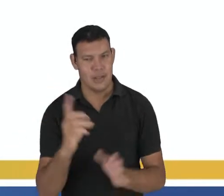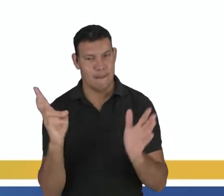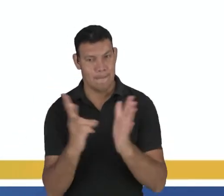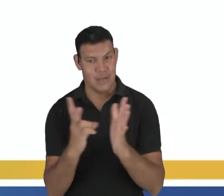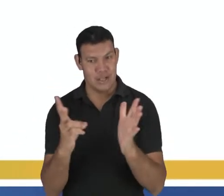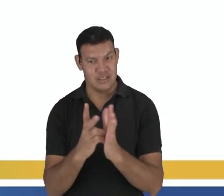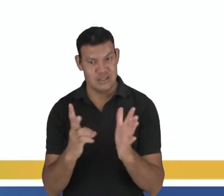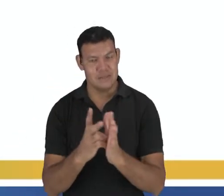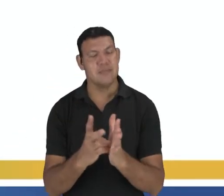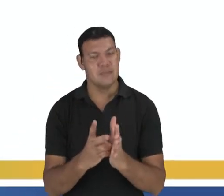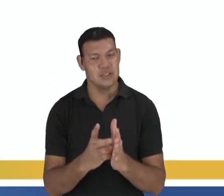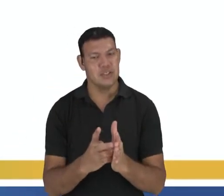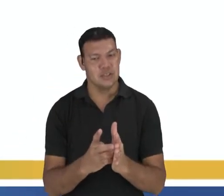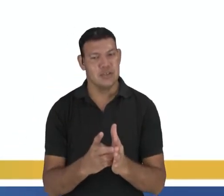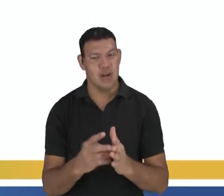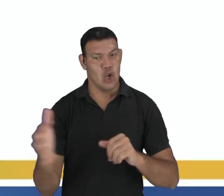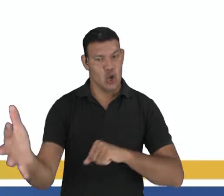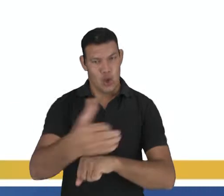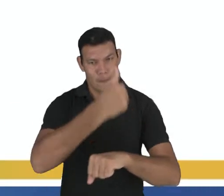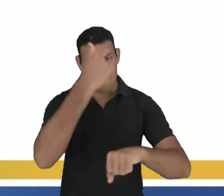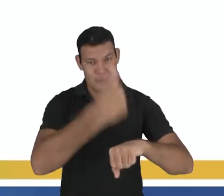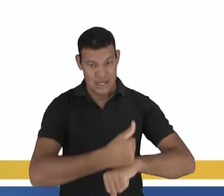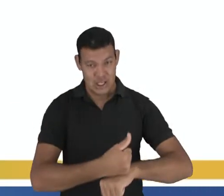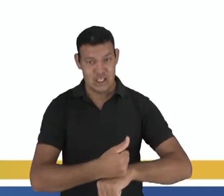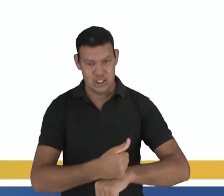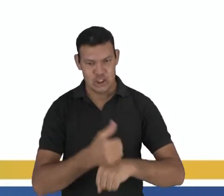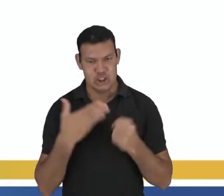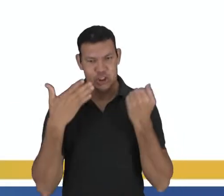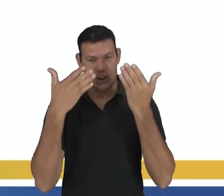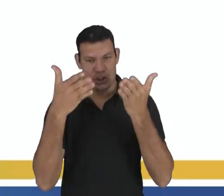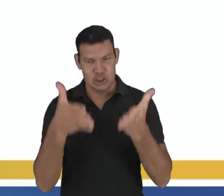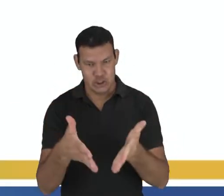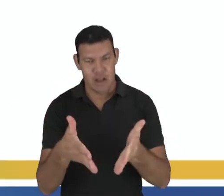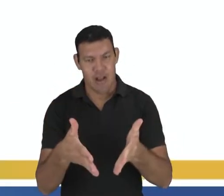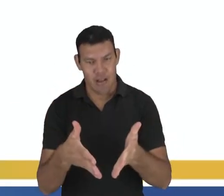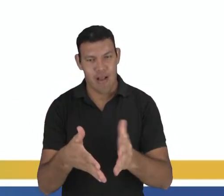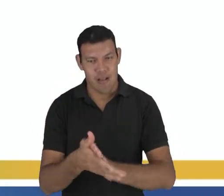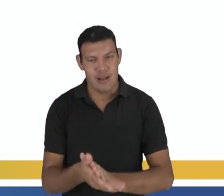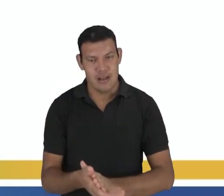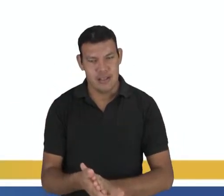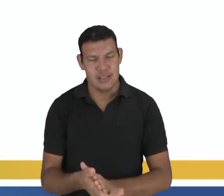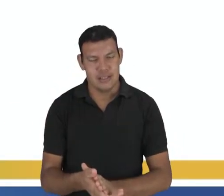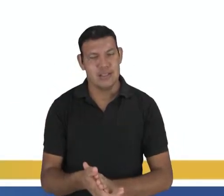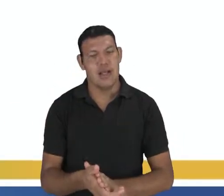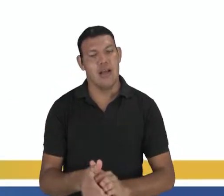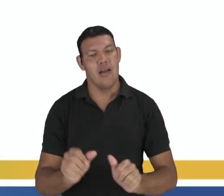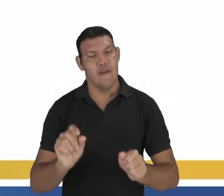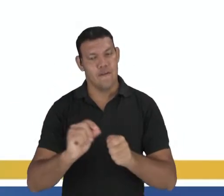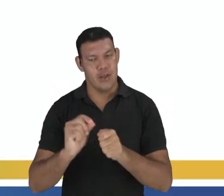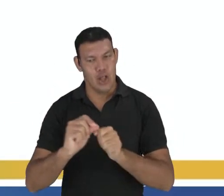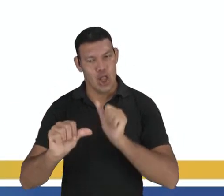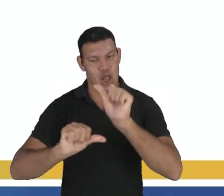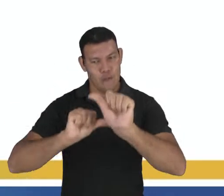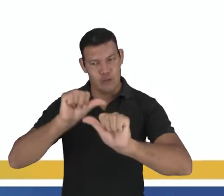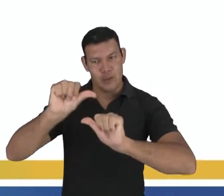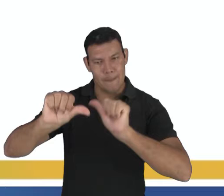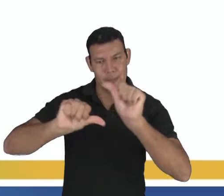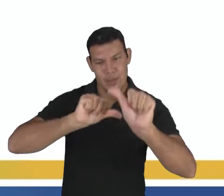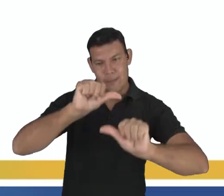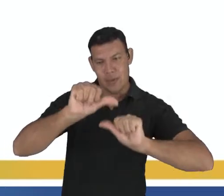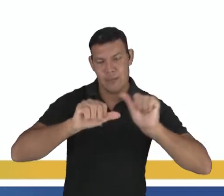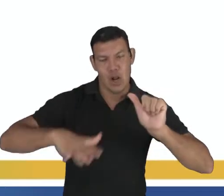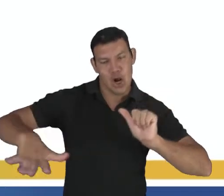os colonizadores portugueses chegaram ao território brasileiro, eles começaram a reconstruir ou criar o